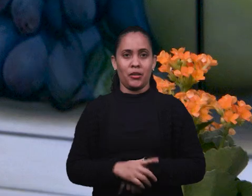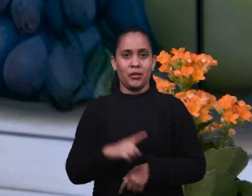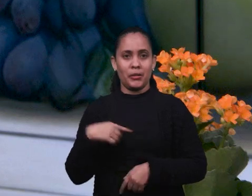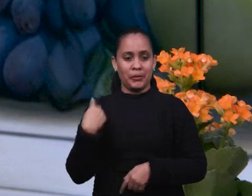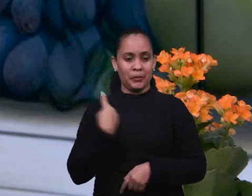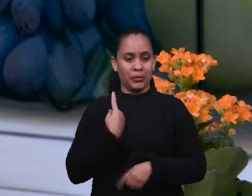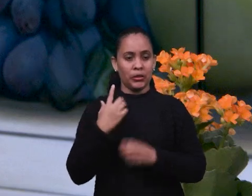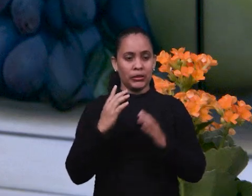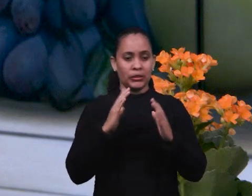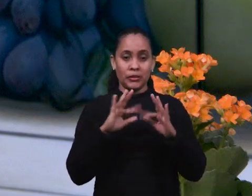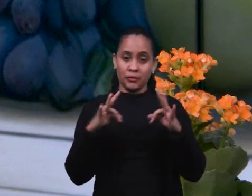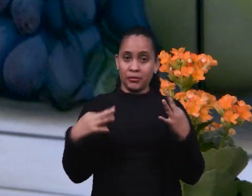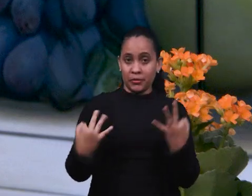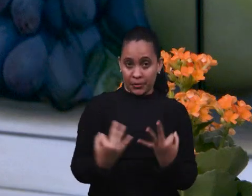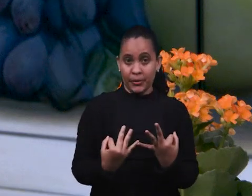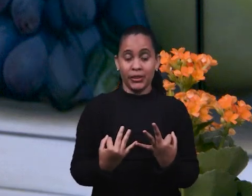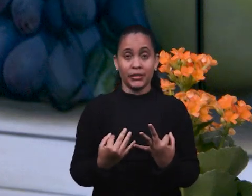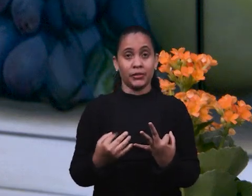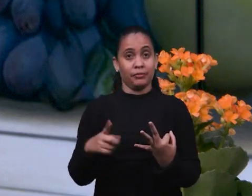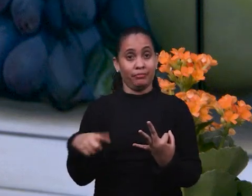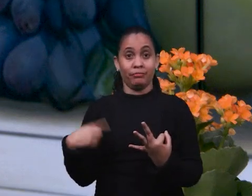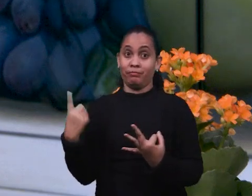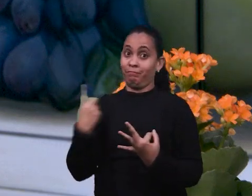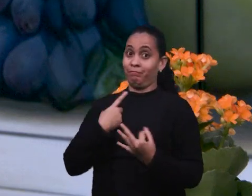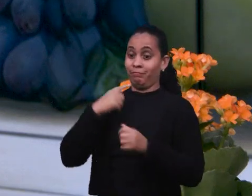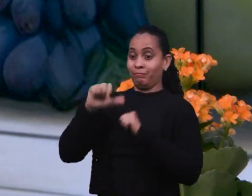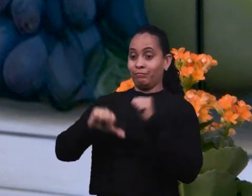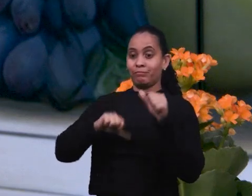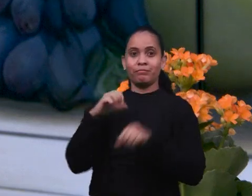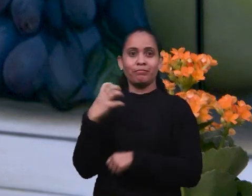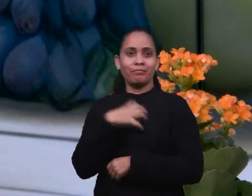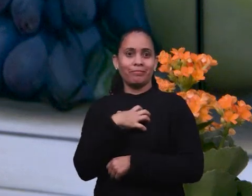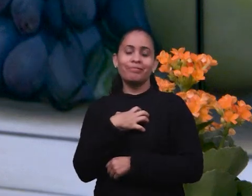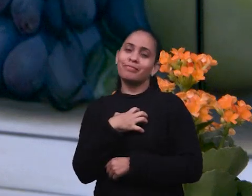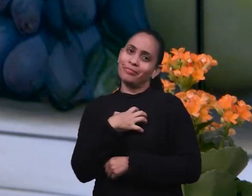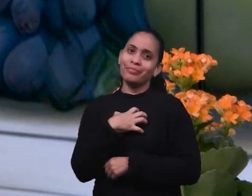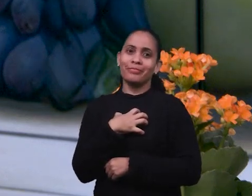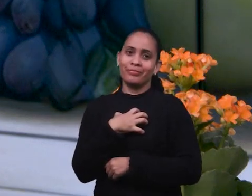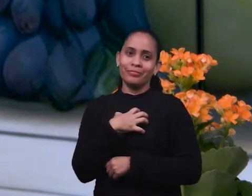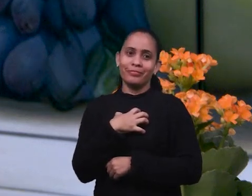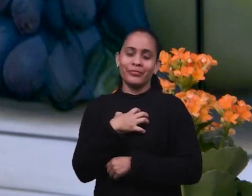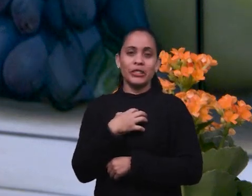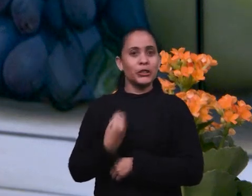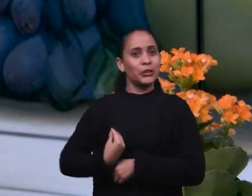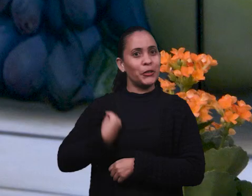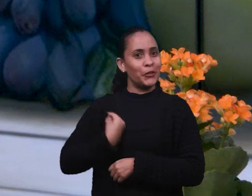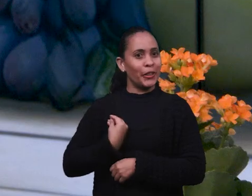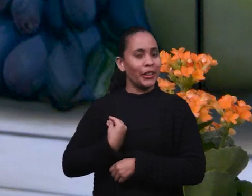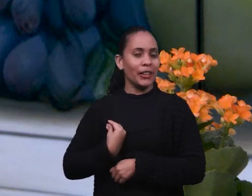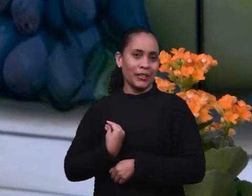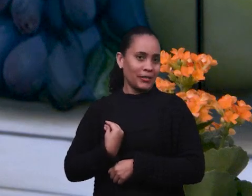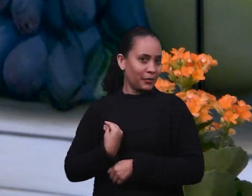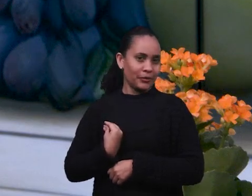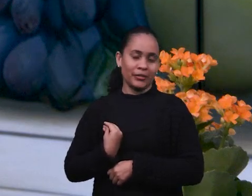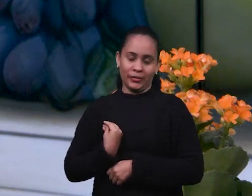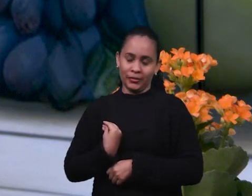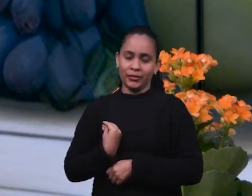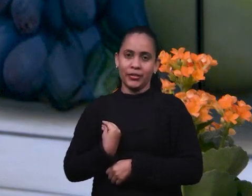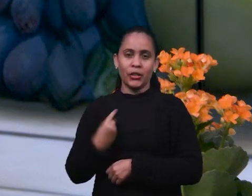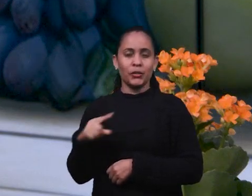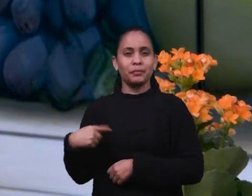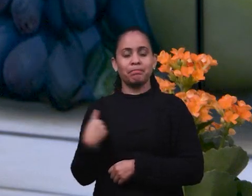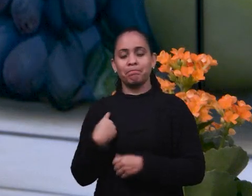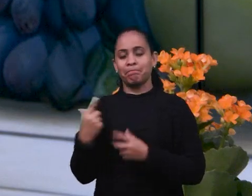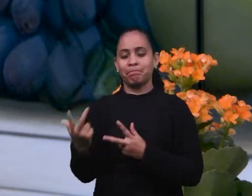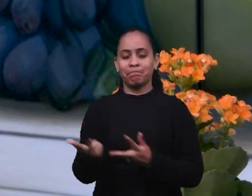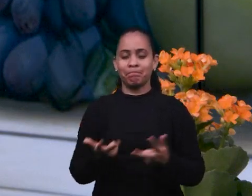das nossas casas, a gente muda a forma da gente ver a vida, né? Então a gente